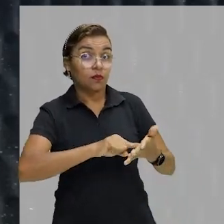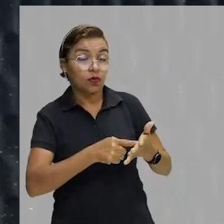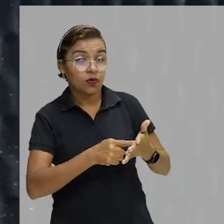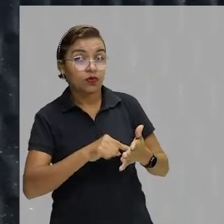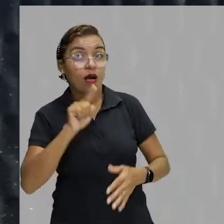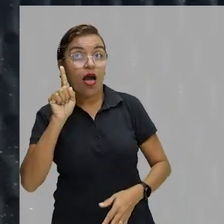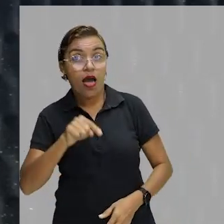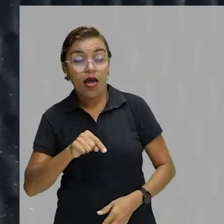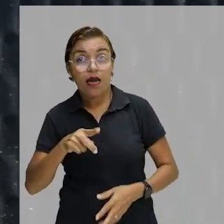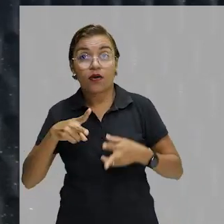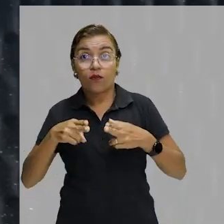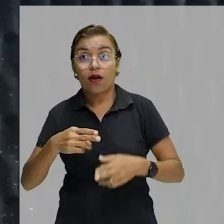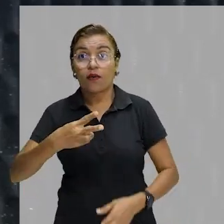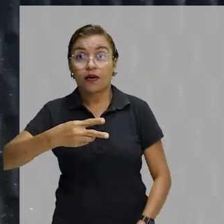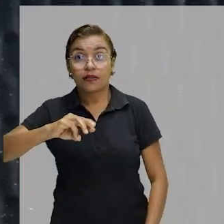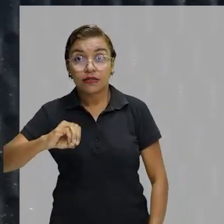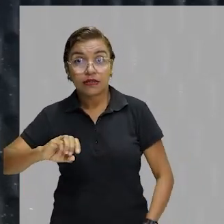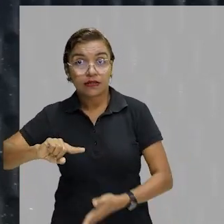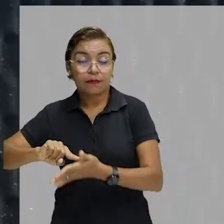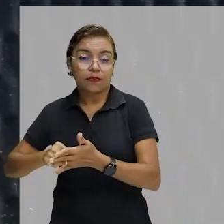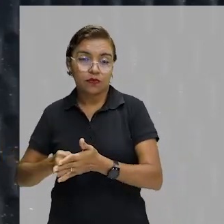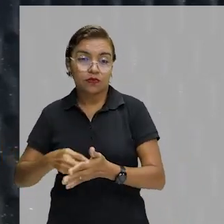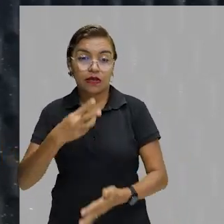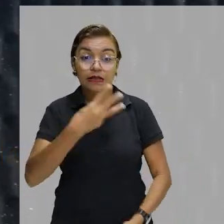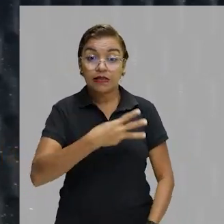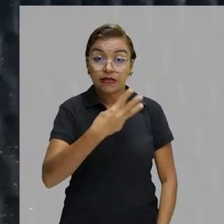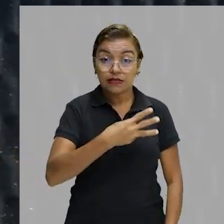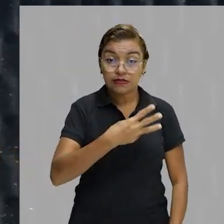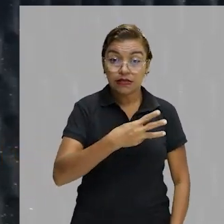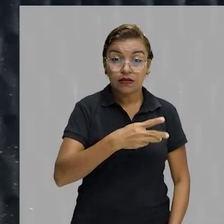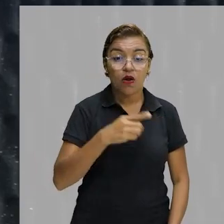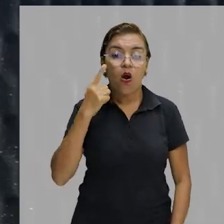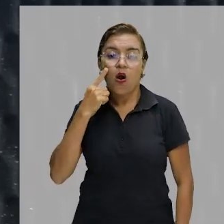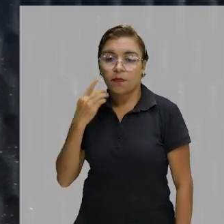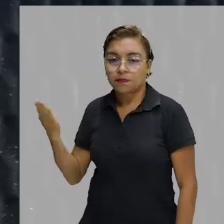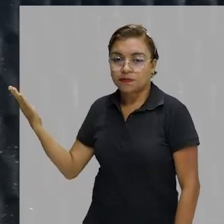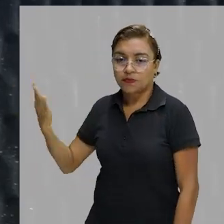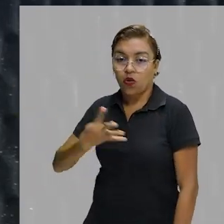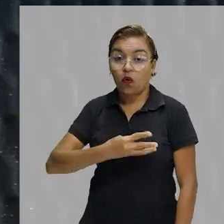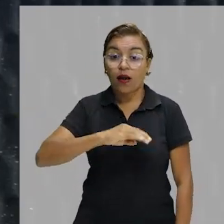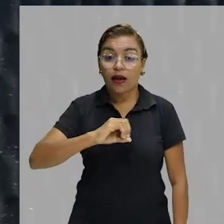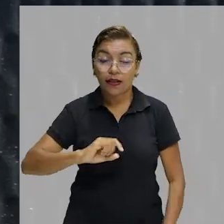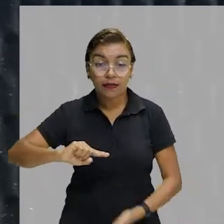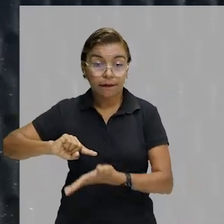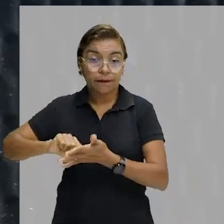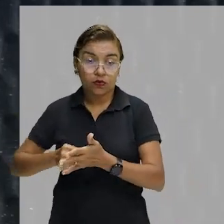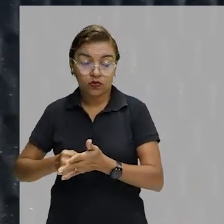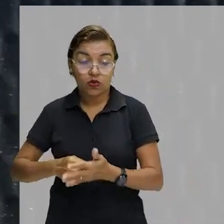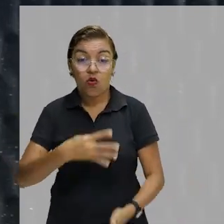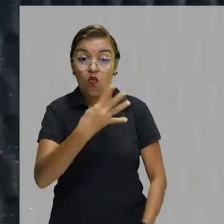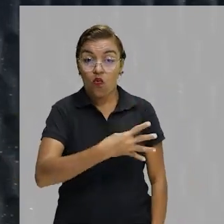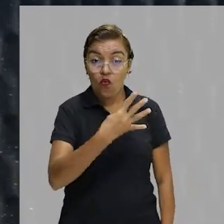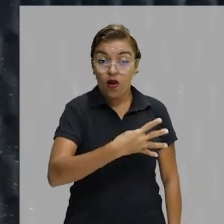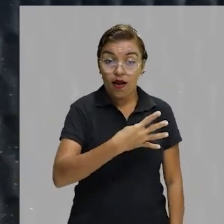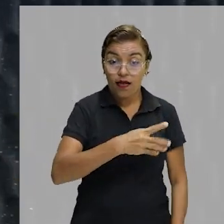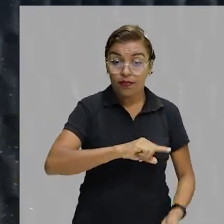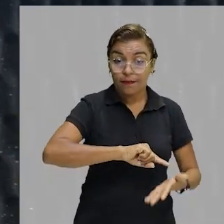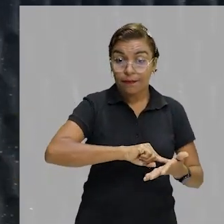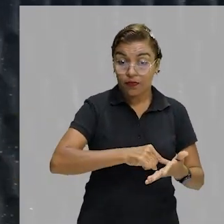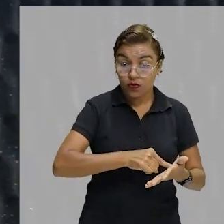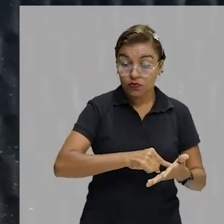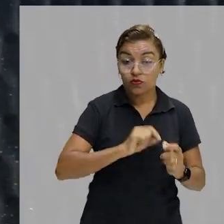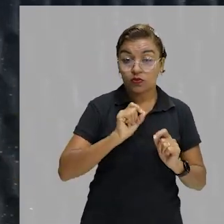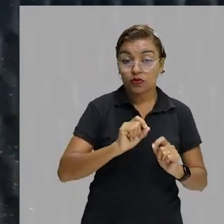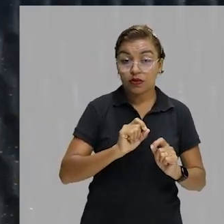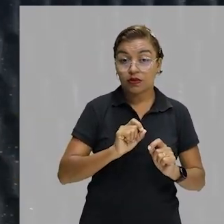30 pontos. Terceiro ponto, eu vou fazer 40 pontos. E no meu quarto ponto, apenas que eu vou conseguir